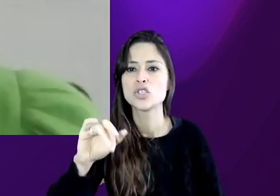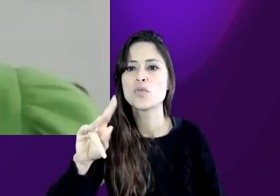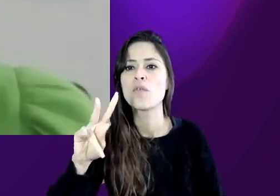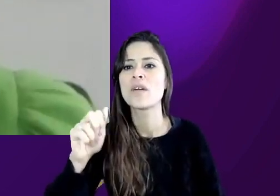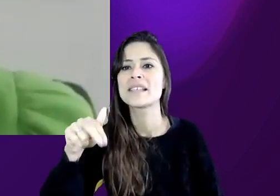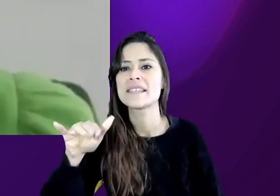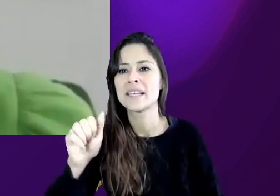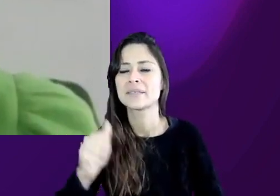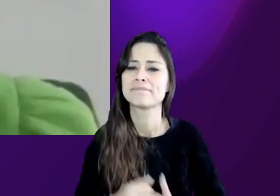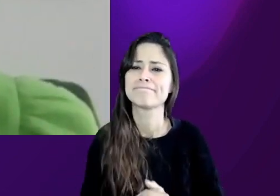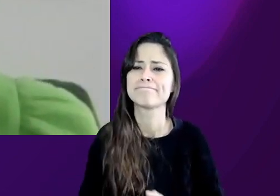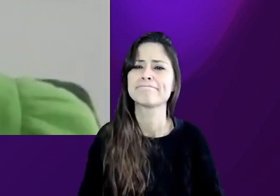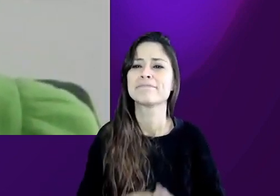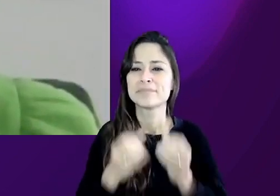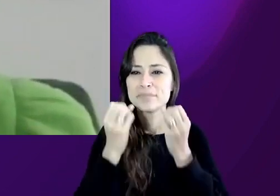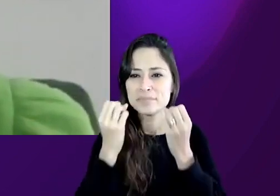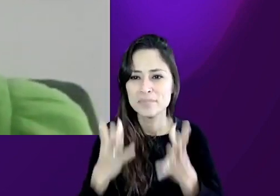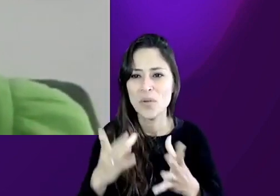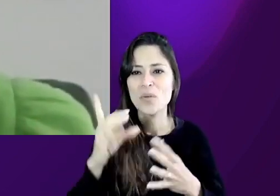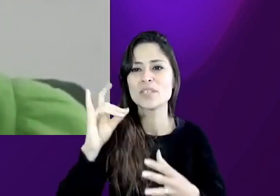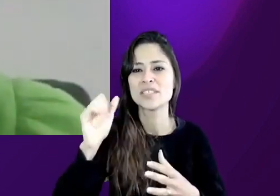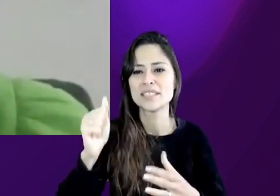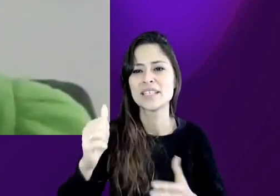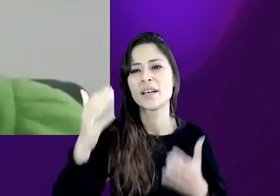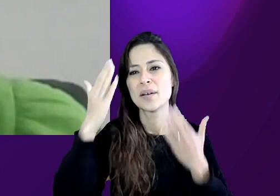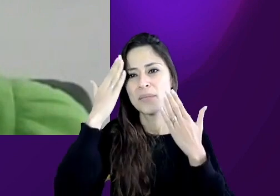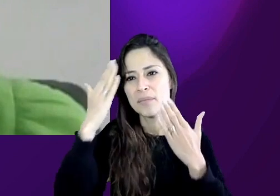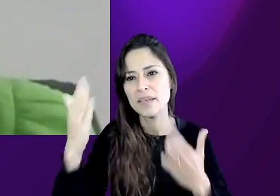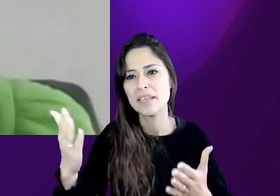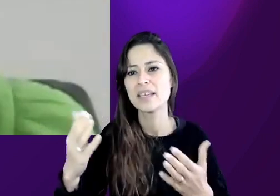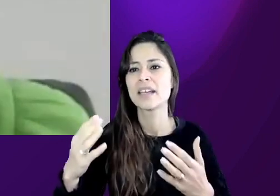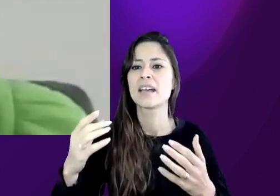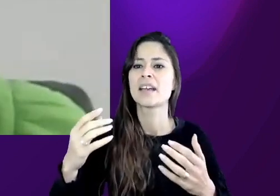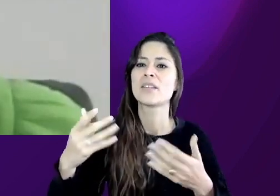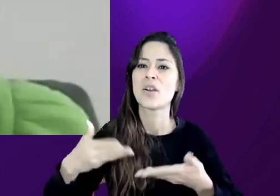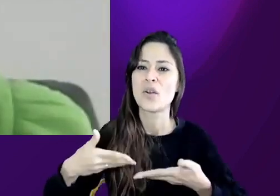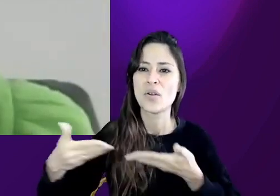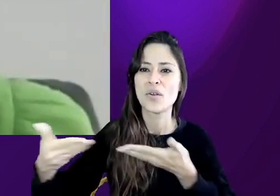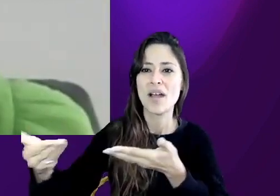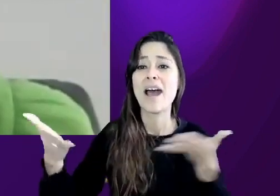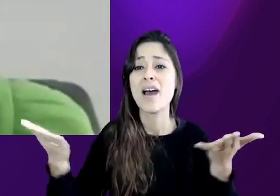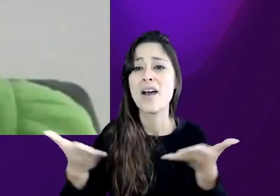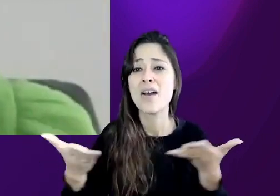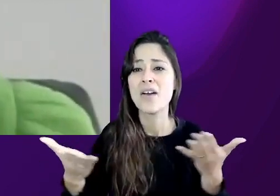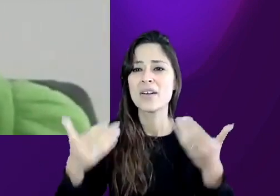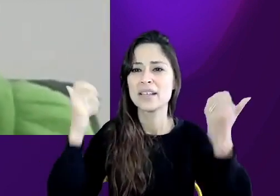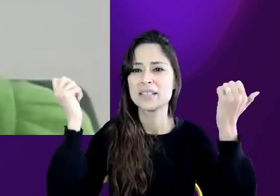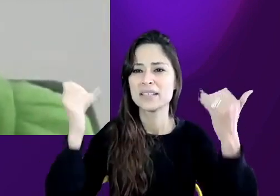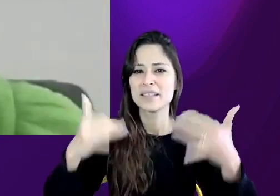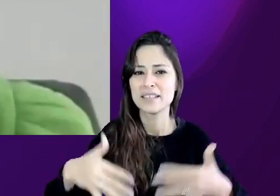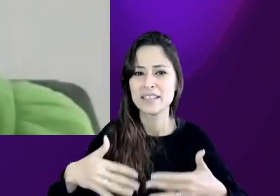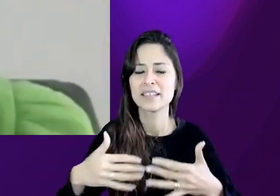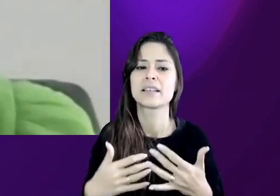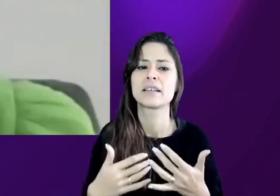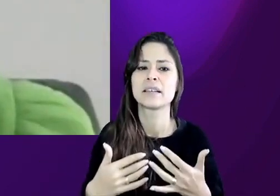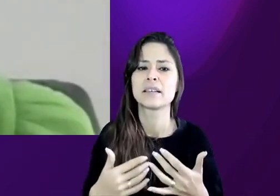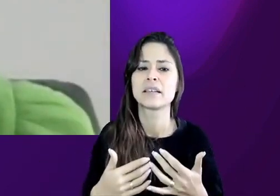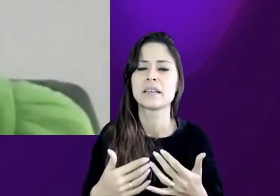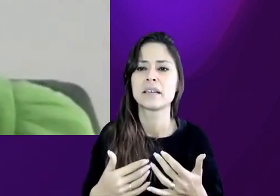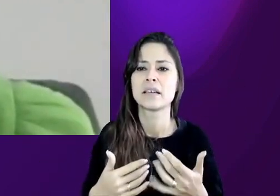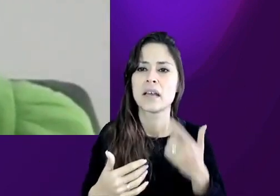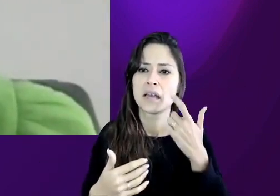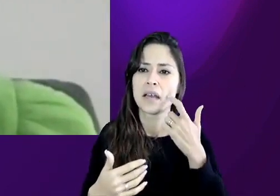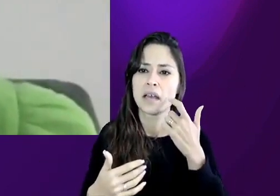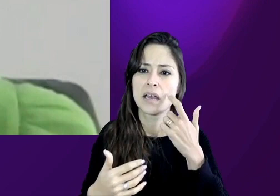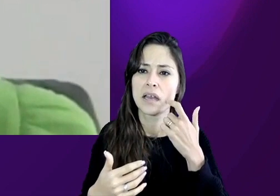Bom dia, gente, e obrigada de novo pelo convite. Então, eu vou falar um pouquinho sobre a adenocarcinoma de pâncreas ressecável,